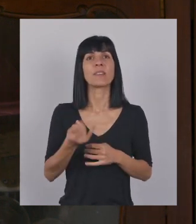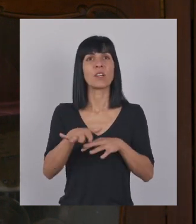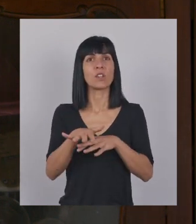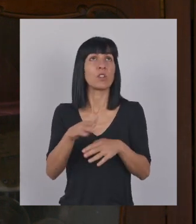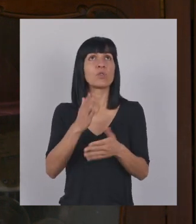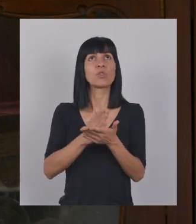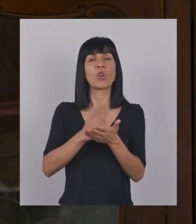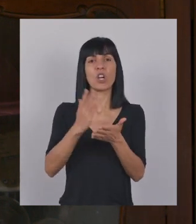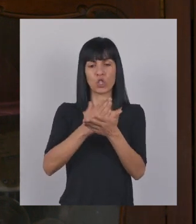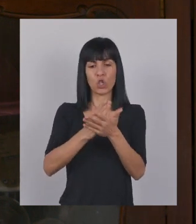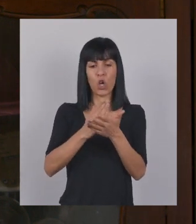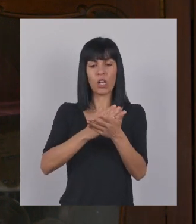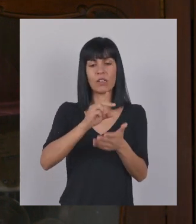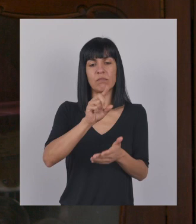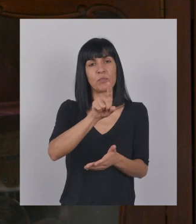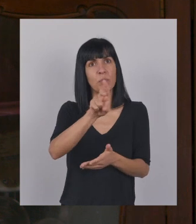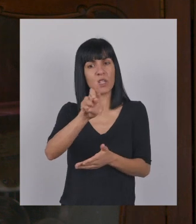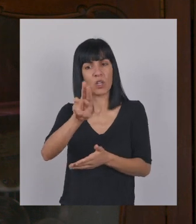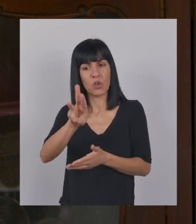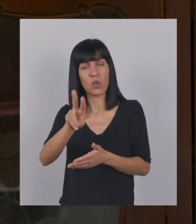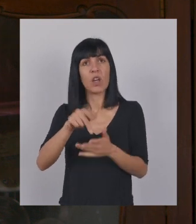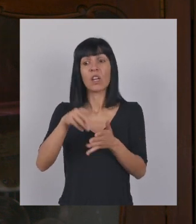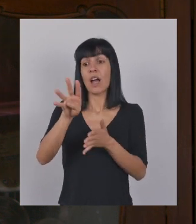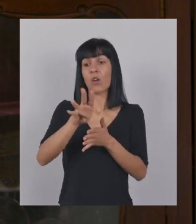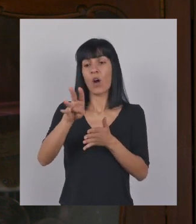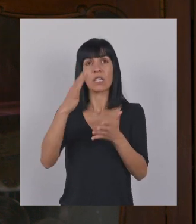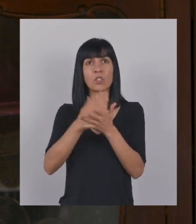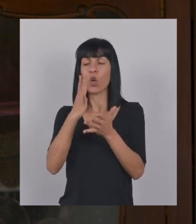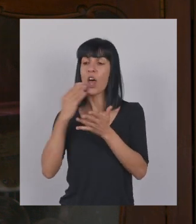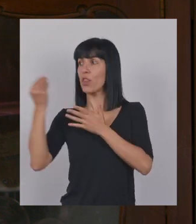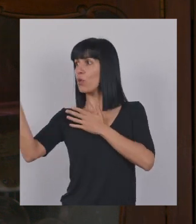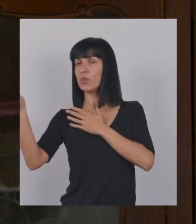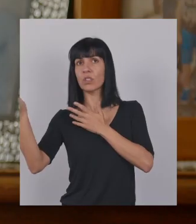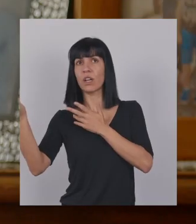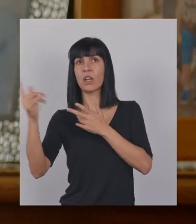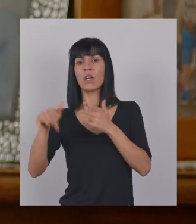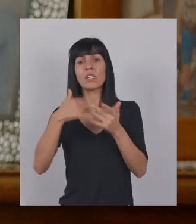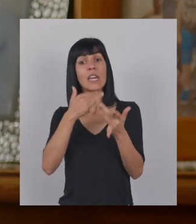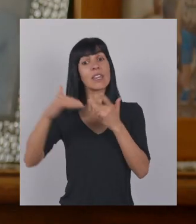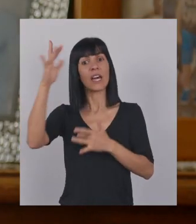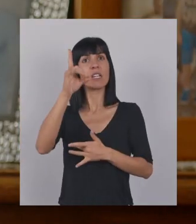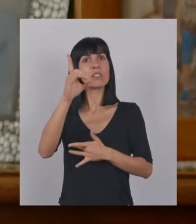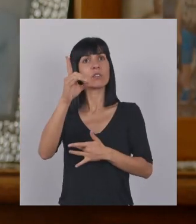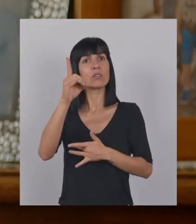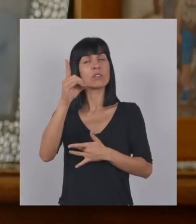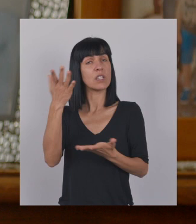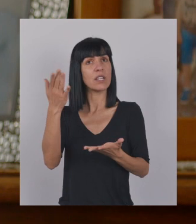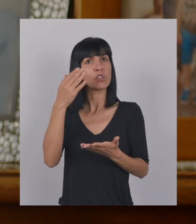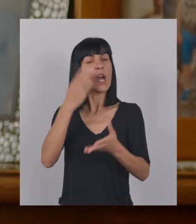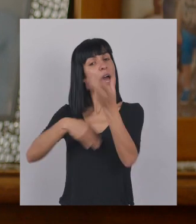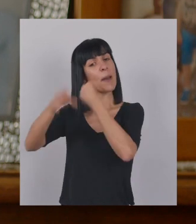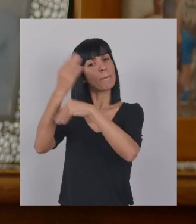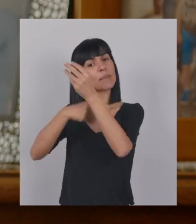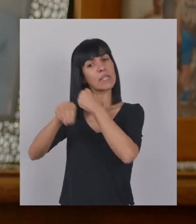e fixou a terceira Classe A quarta já fiz em adulta e os 16 anos fui